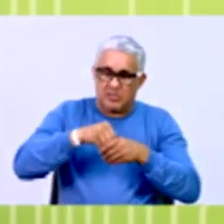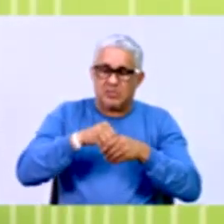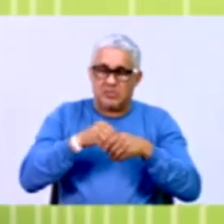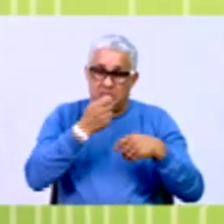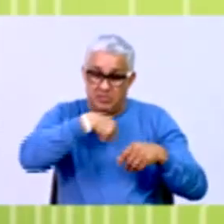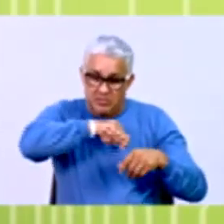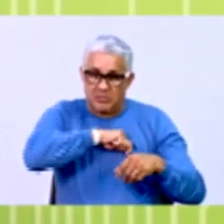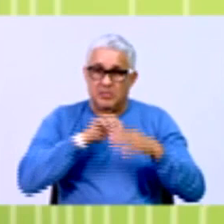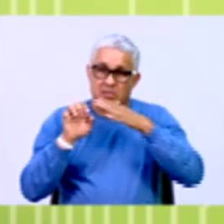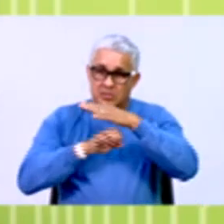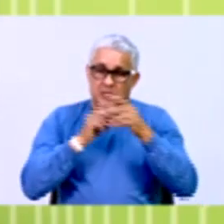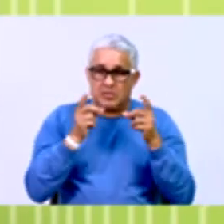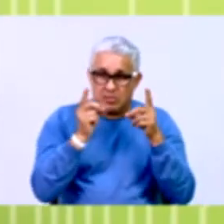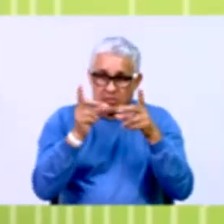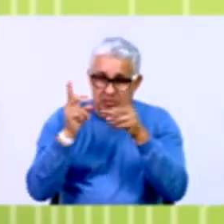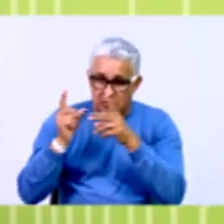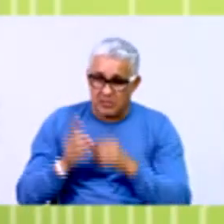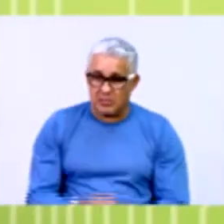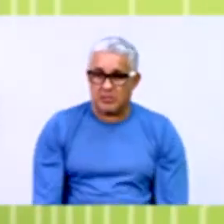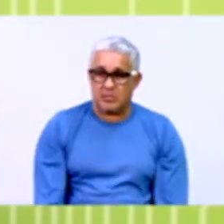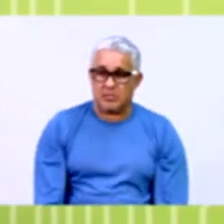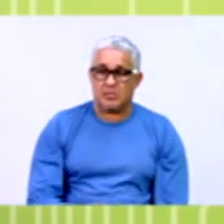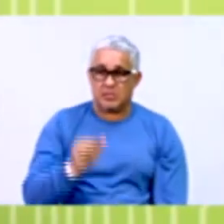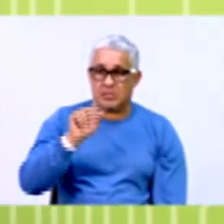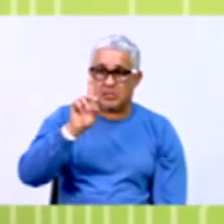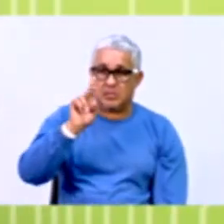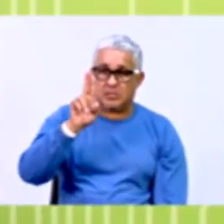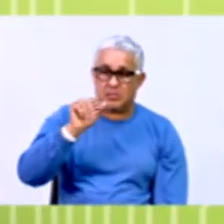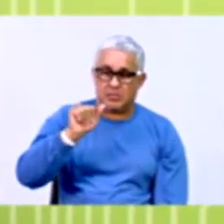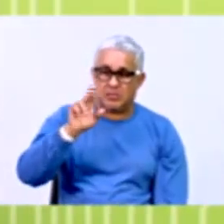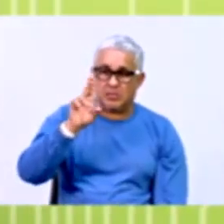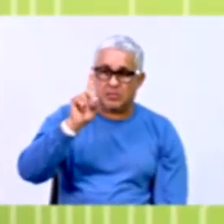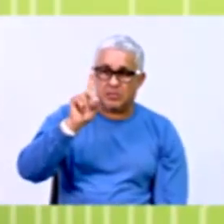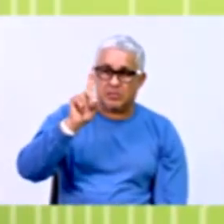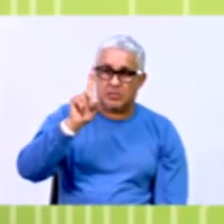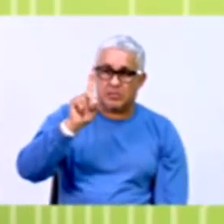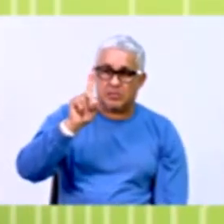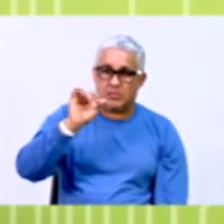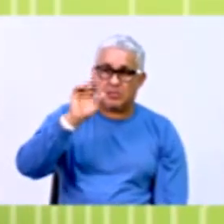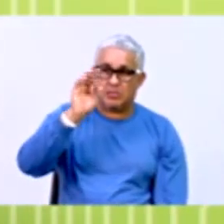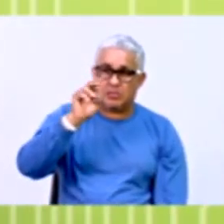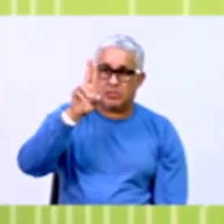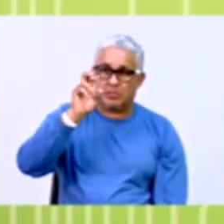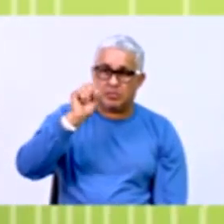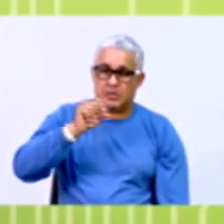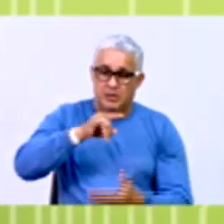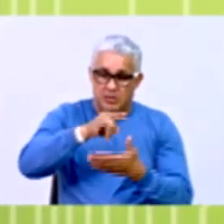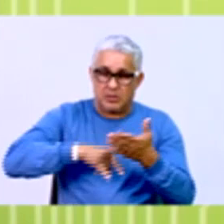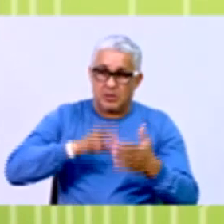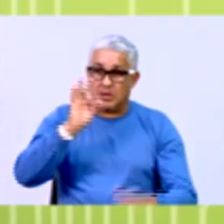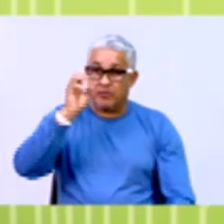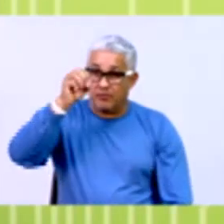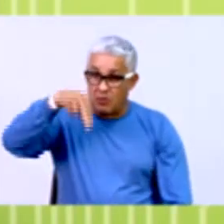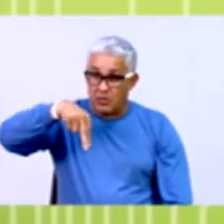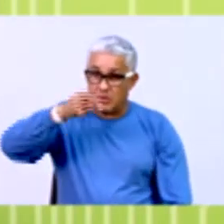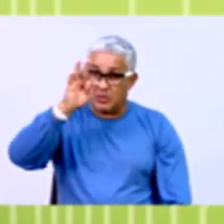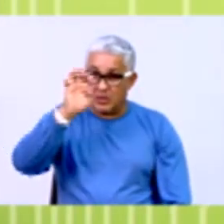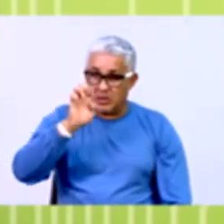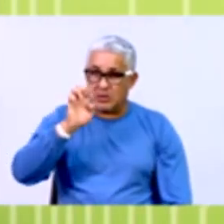fiscal, movimento de vendas. Então os auditores eles tinham que se basear, esses eram os chamados documentos fontes da